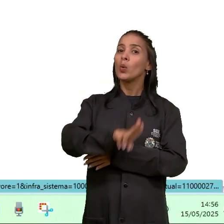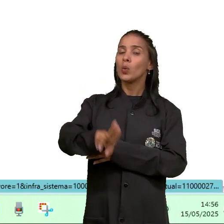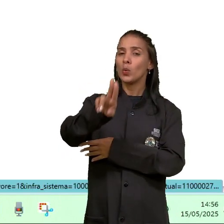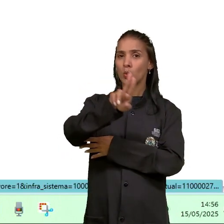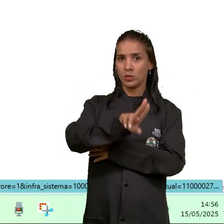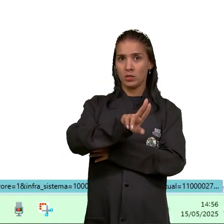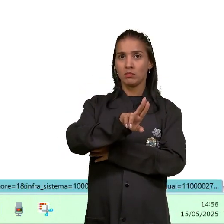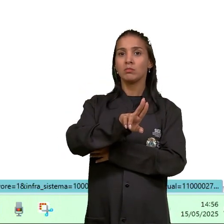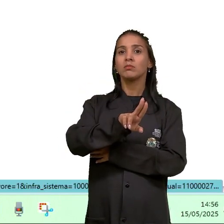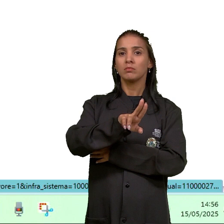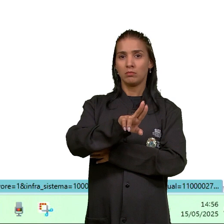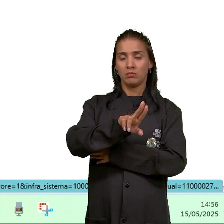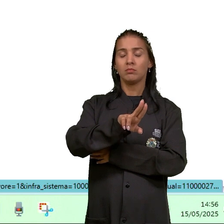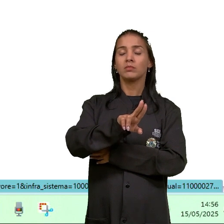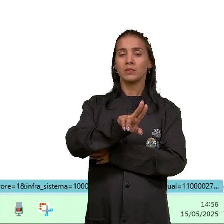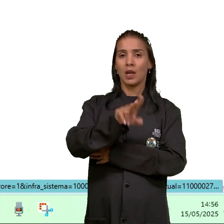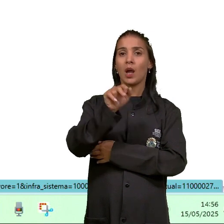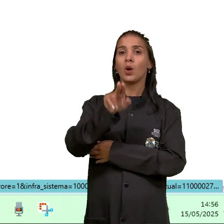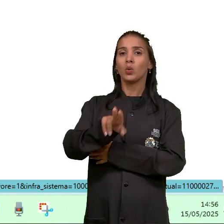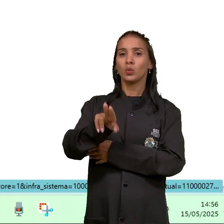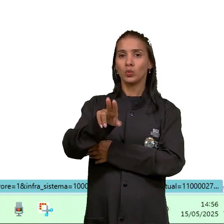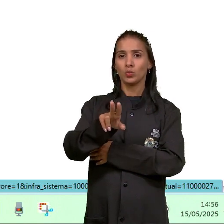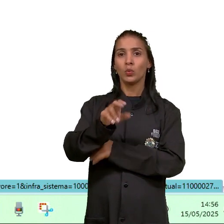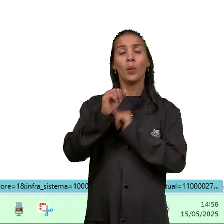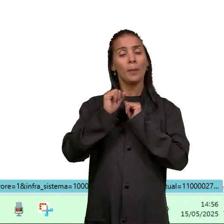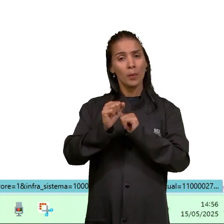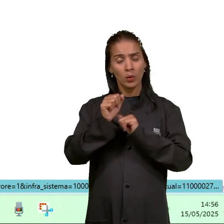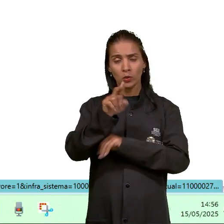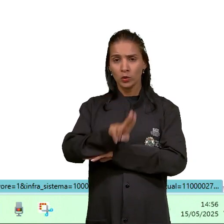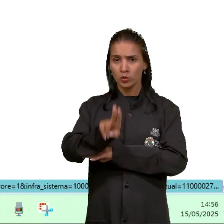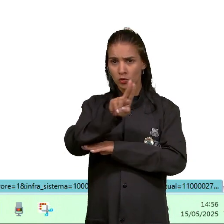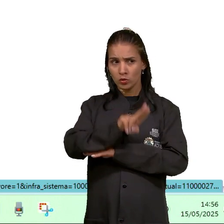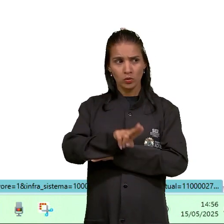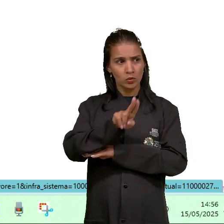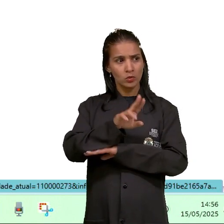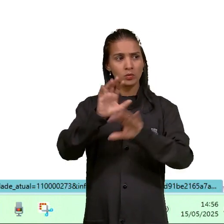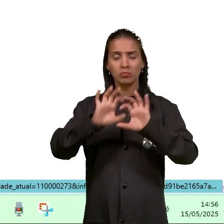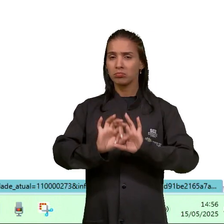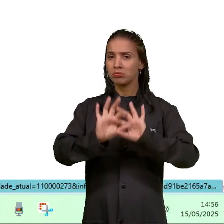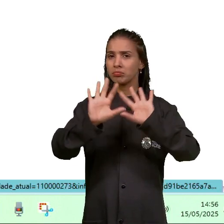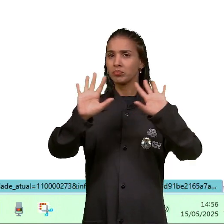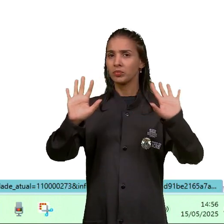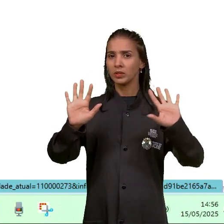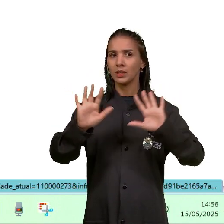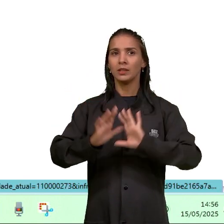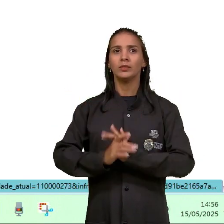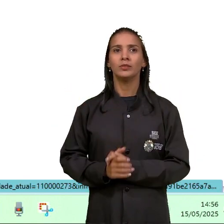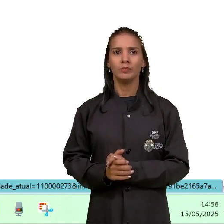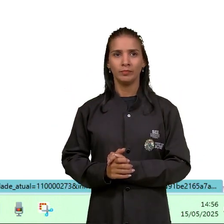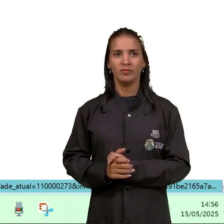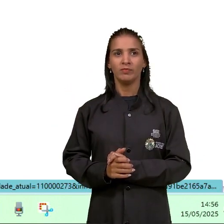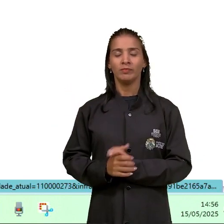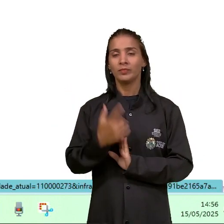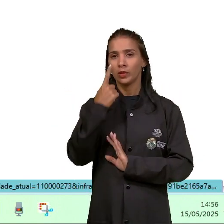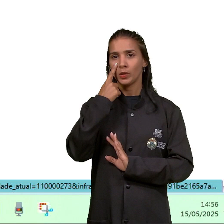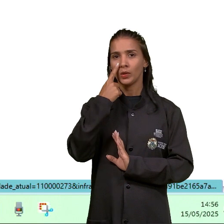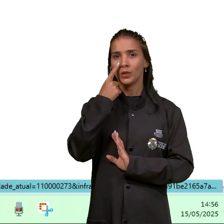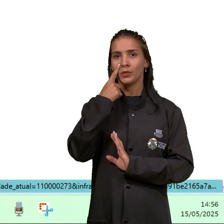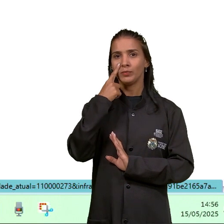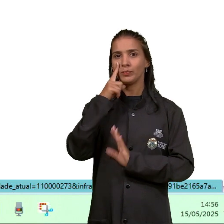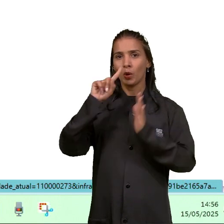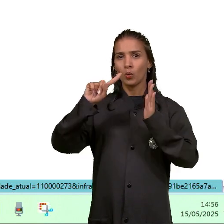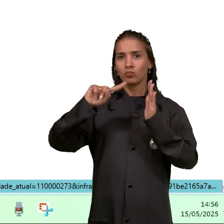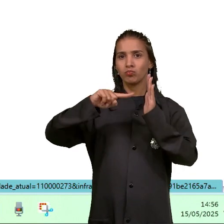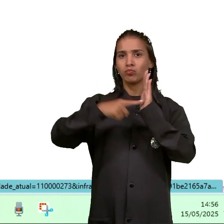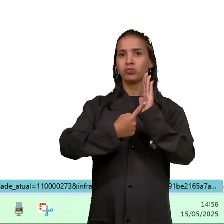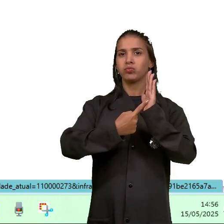é o usuário externo, tá? Eu cliquei aqui, ó, no documento, cliquei em cima do processo, quer dizer, ó,